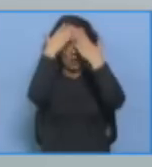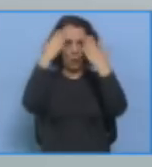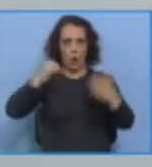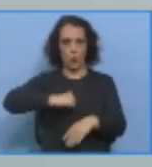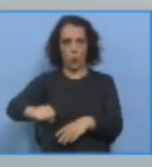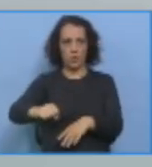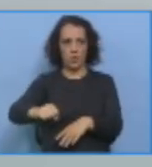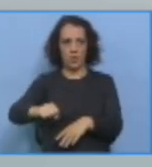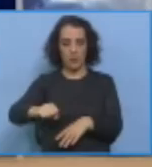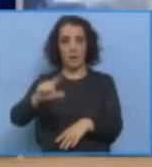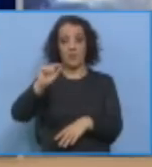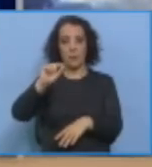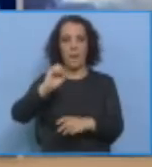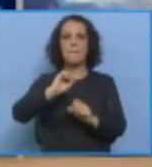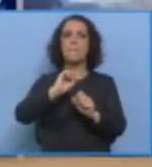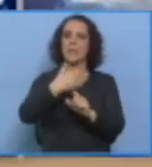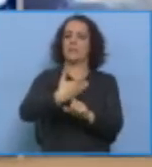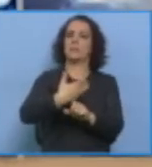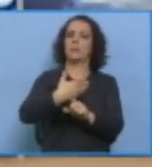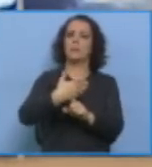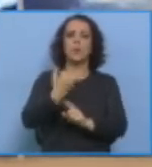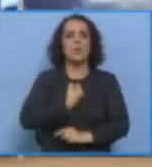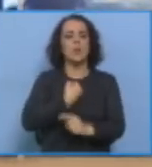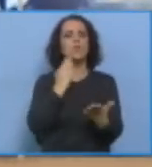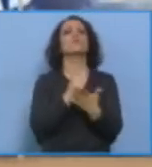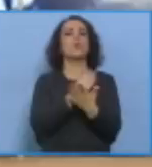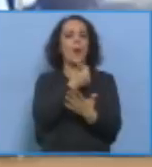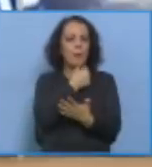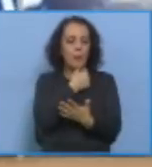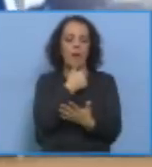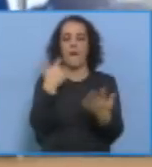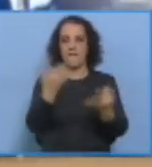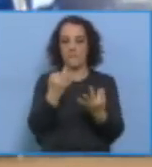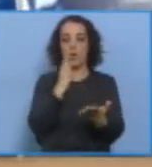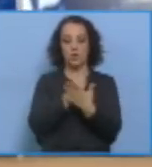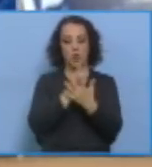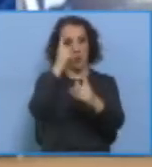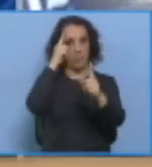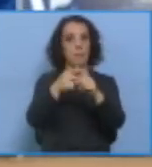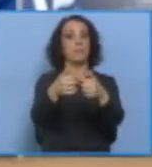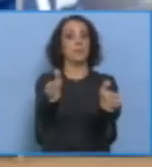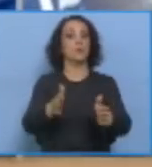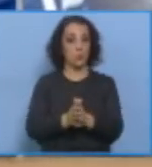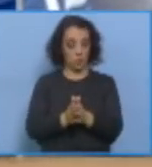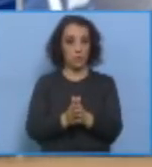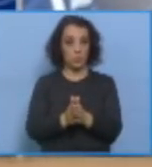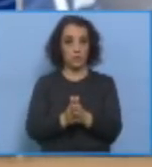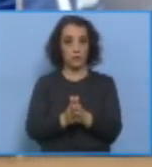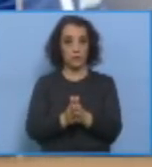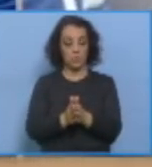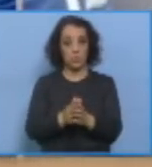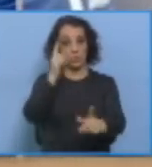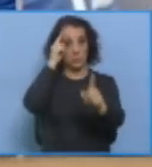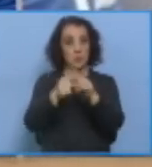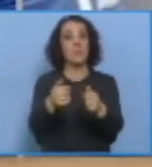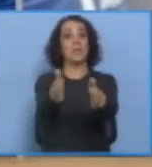até. E antiprincípio identitário das nossas escolas. E, efetivamente, que é uma escola para todos e para